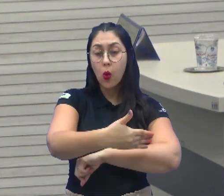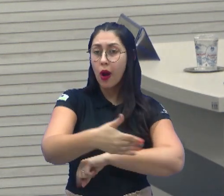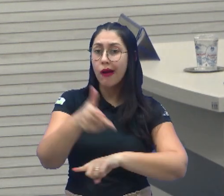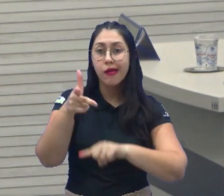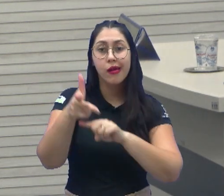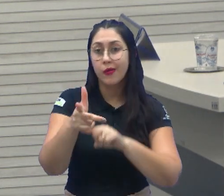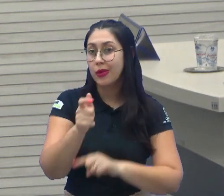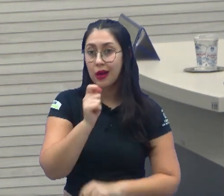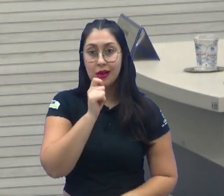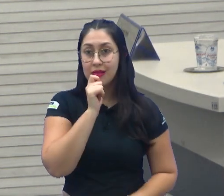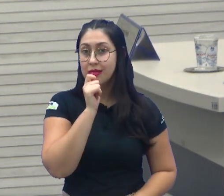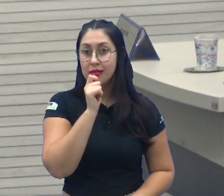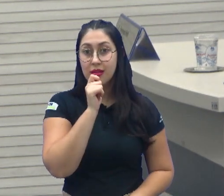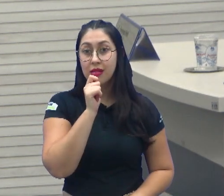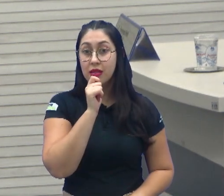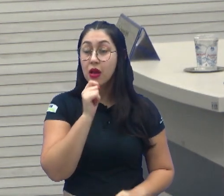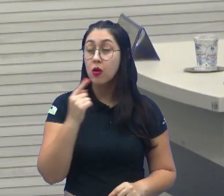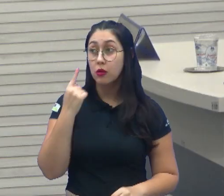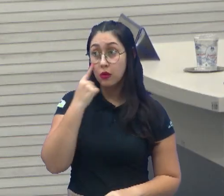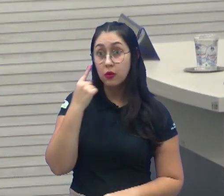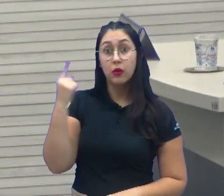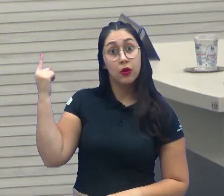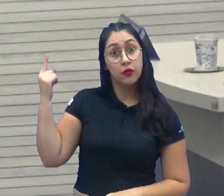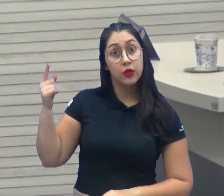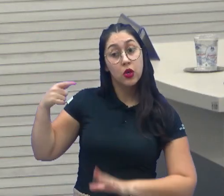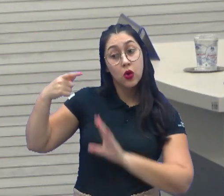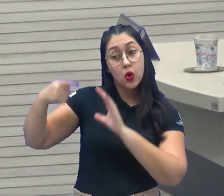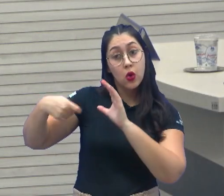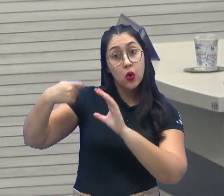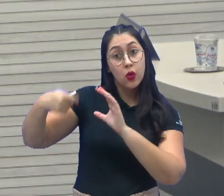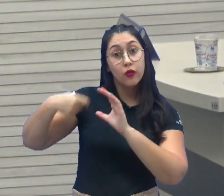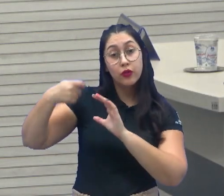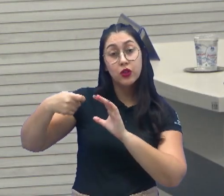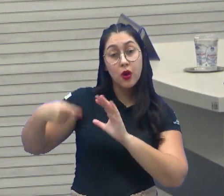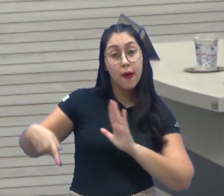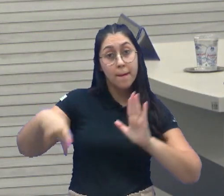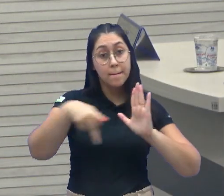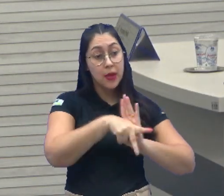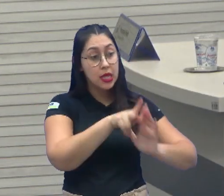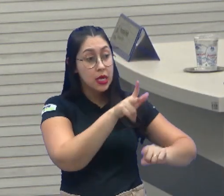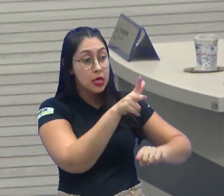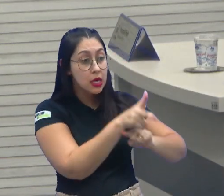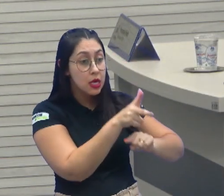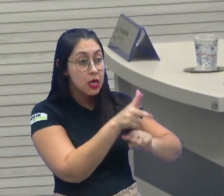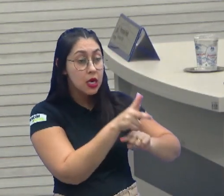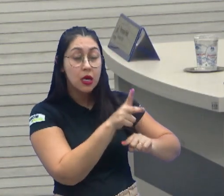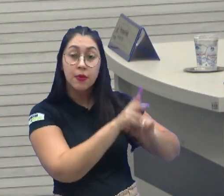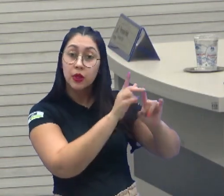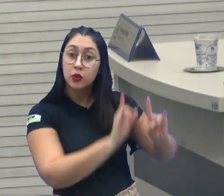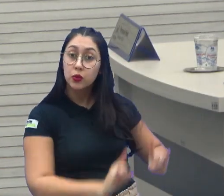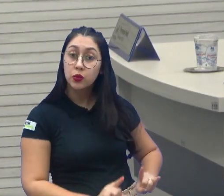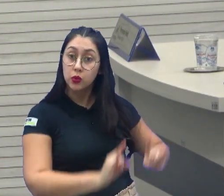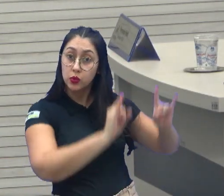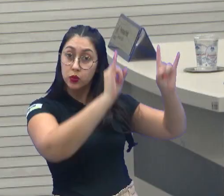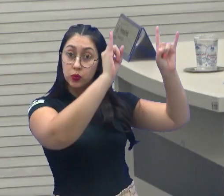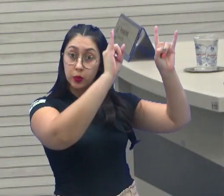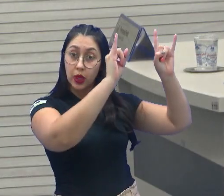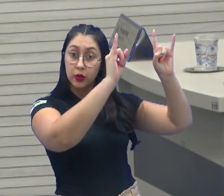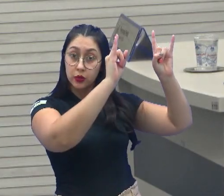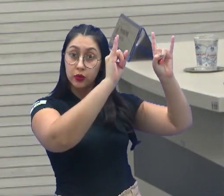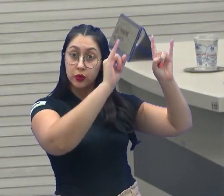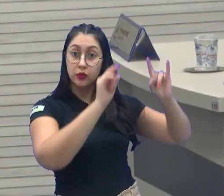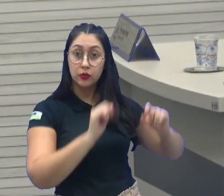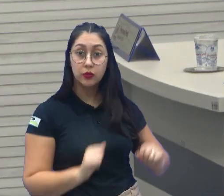de monitoramento. E essa imagem que os senhores viram agora foi exclusivamente por causa da câmara de proteção do edifício, do